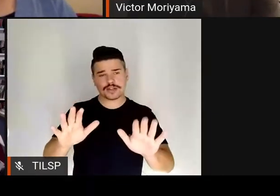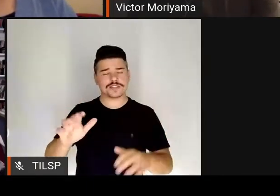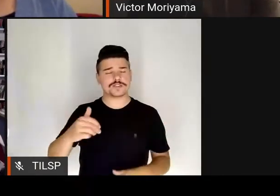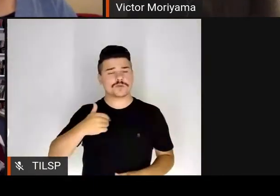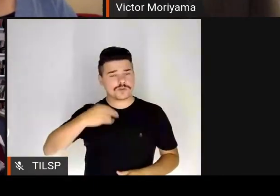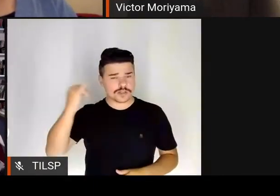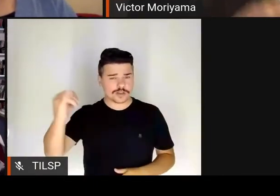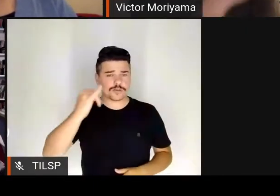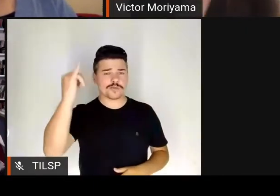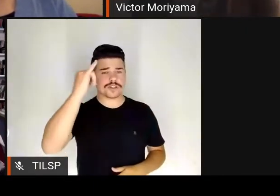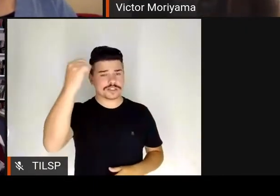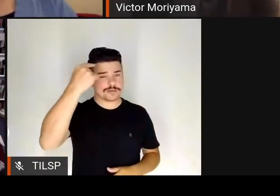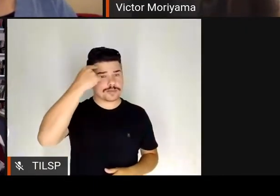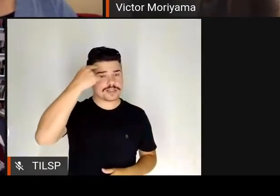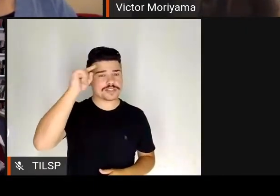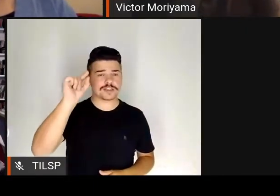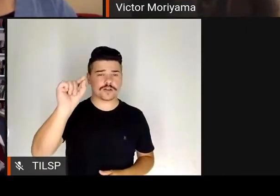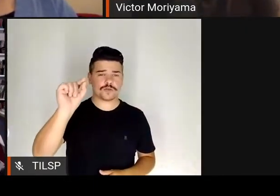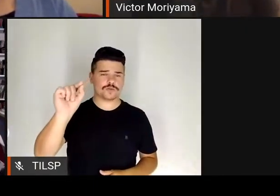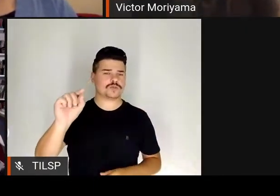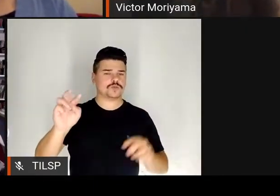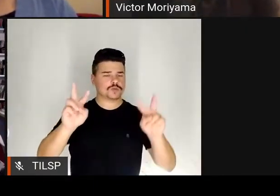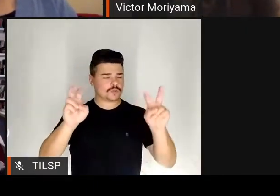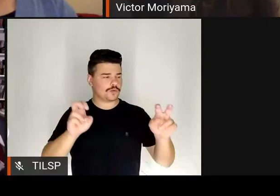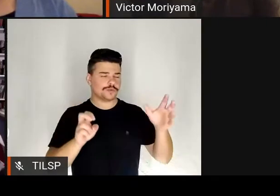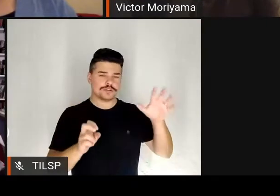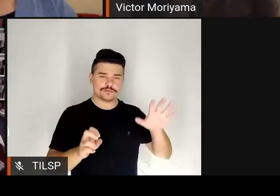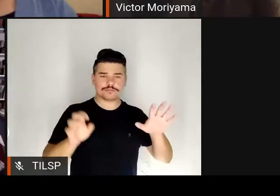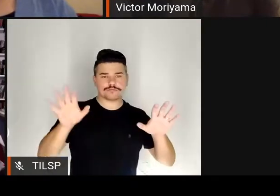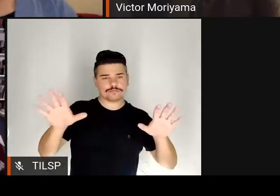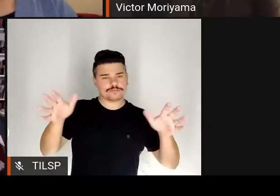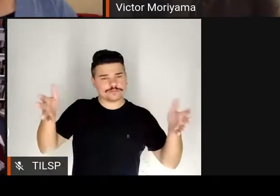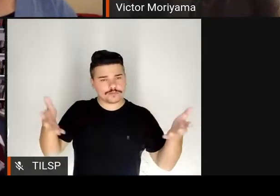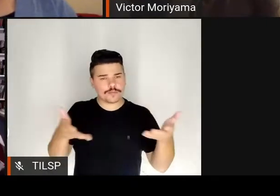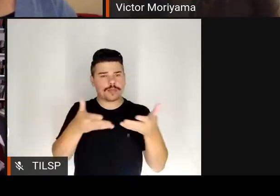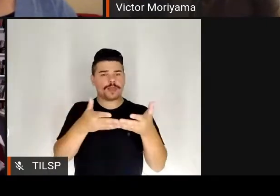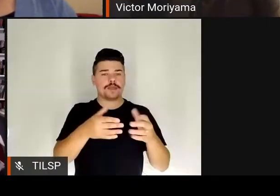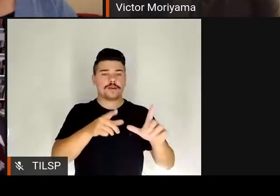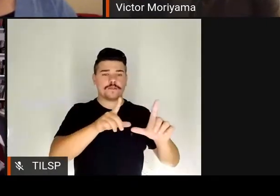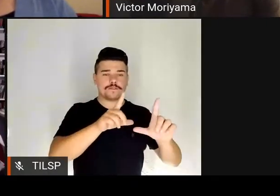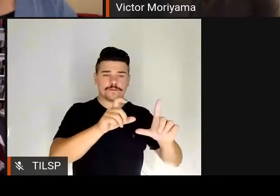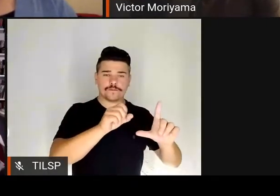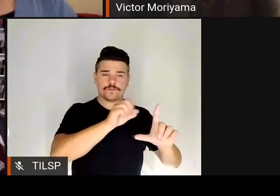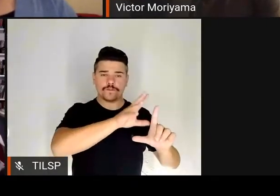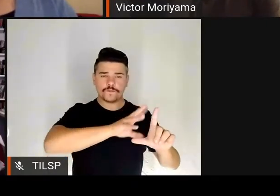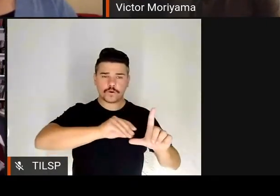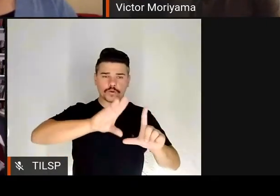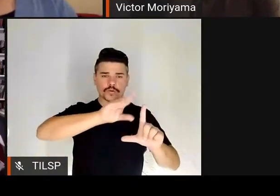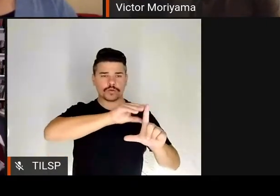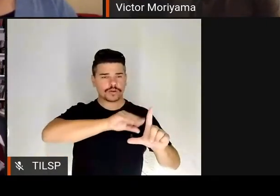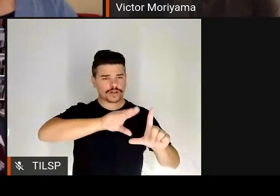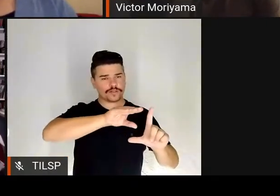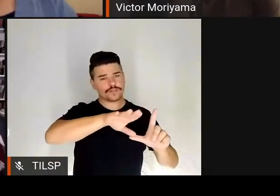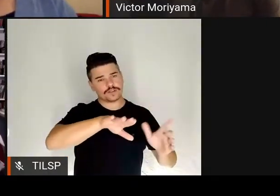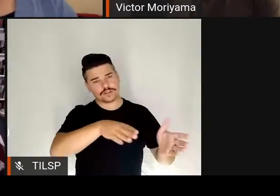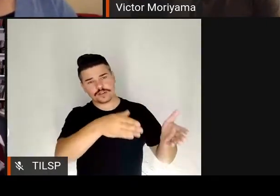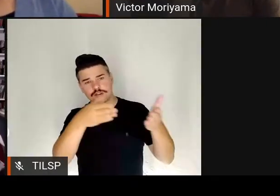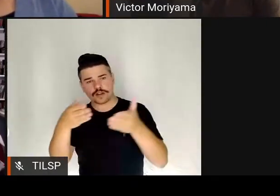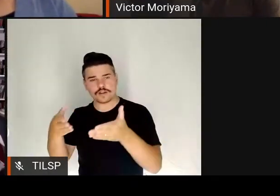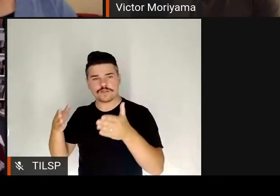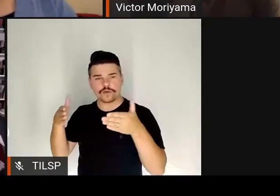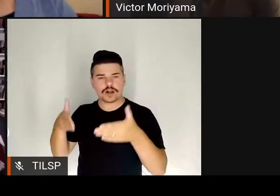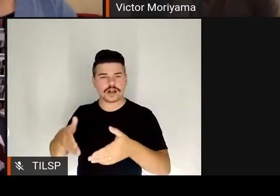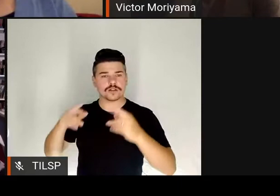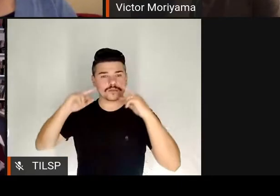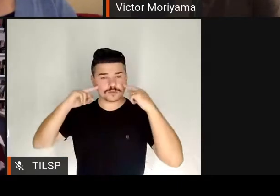importante é pensar um pouco essa noção de uma fotografia de vertente humanista, pensar um